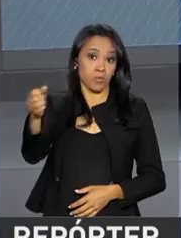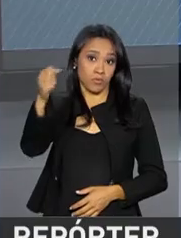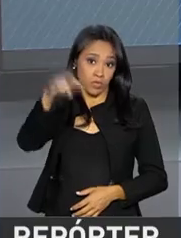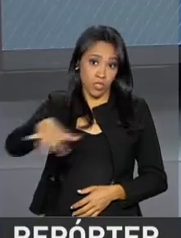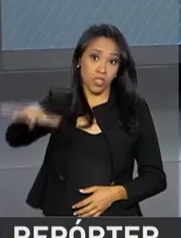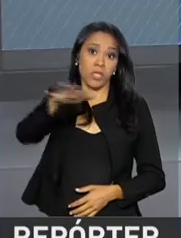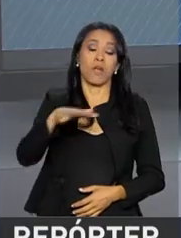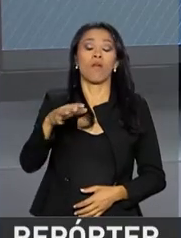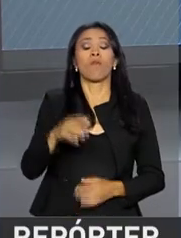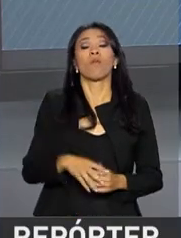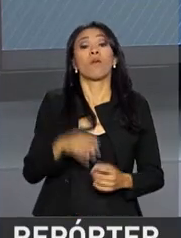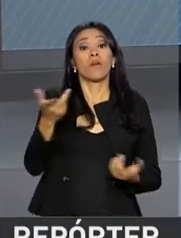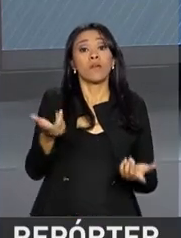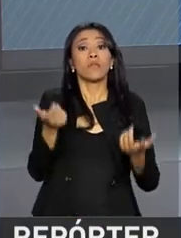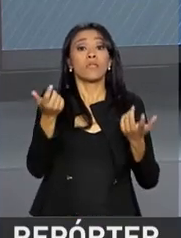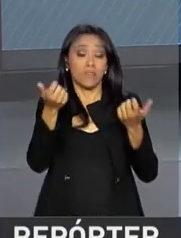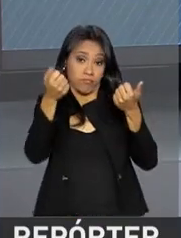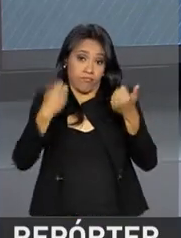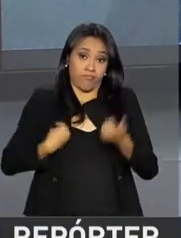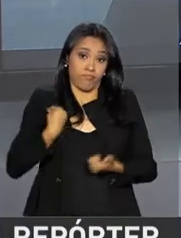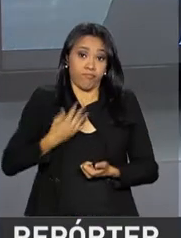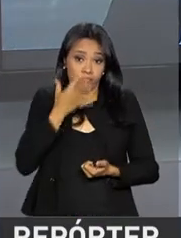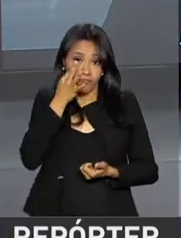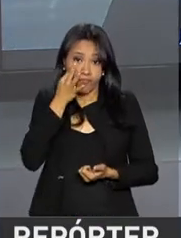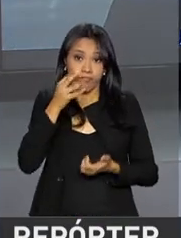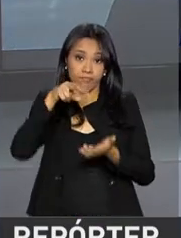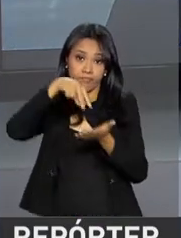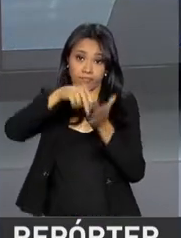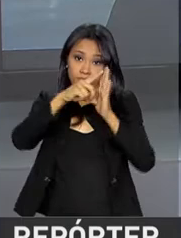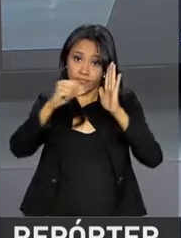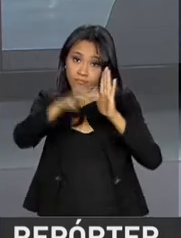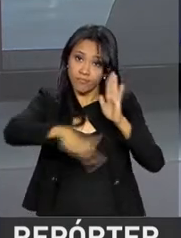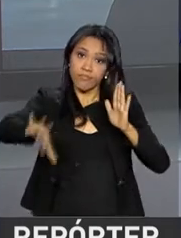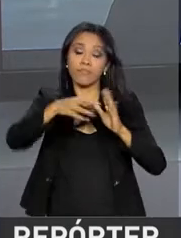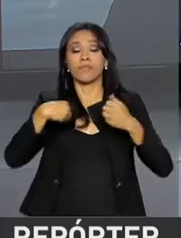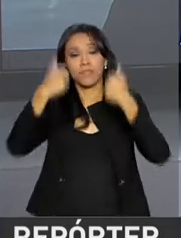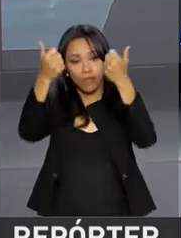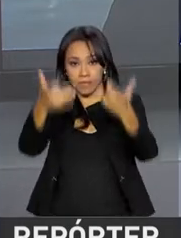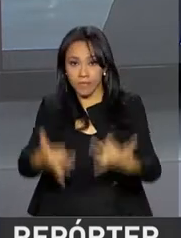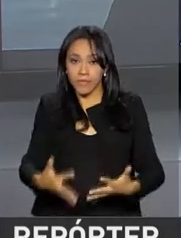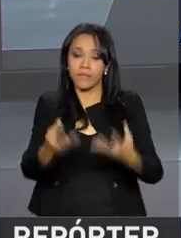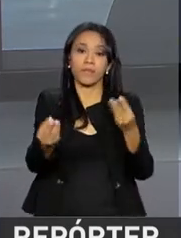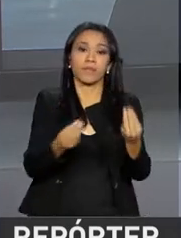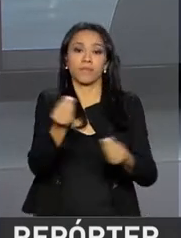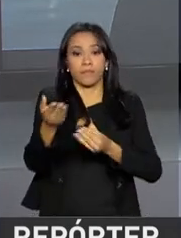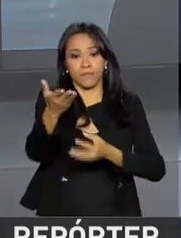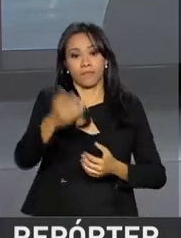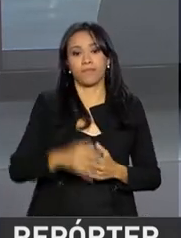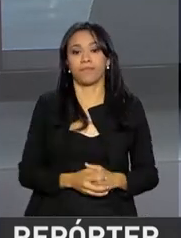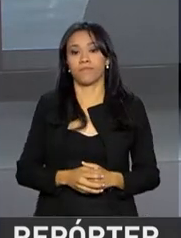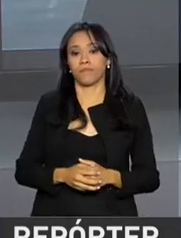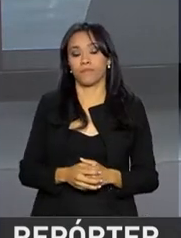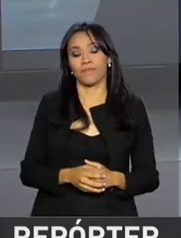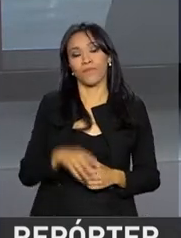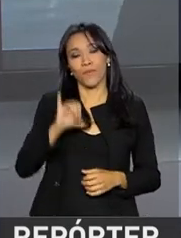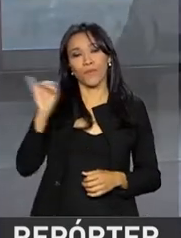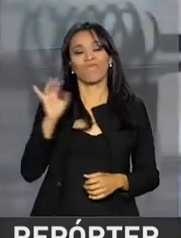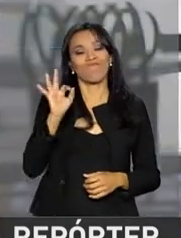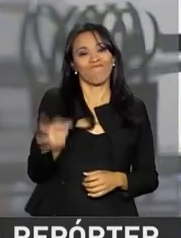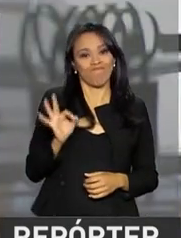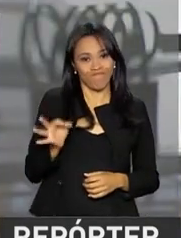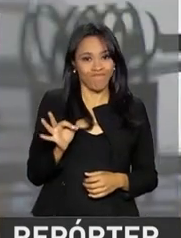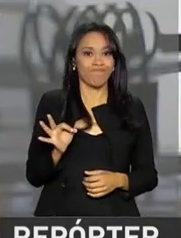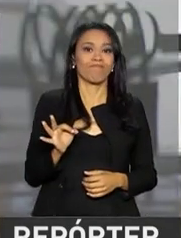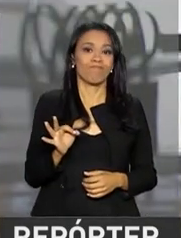o repórter joão pedro neto está no palácio do planalto tem os detalhes pra gente é com você joão carol exatamente